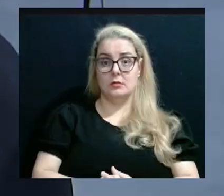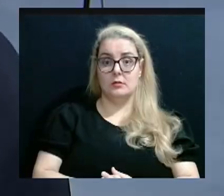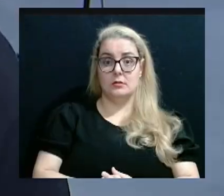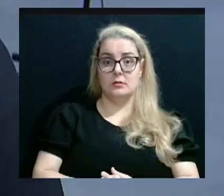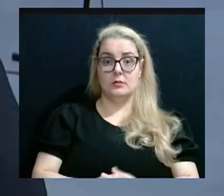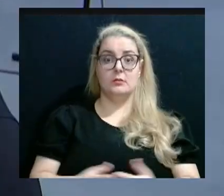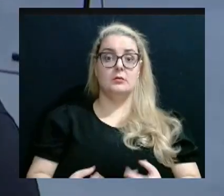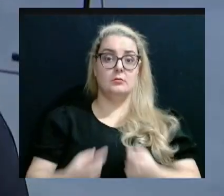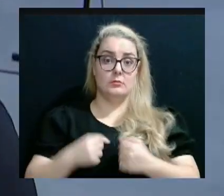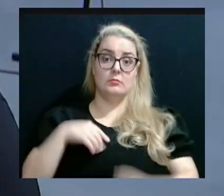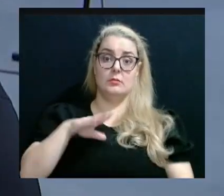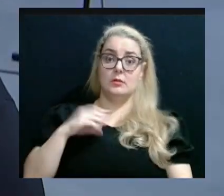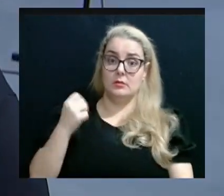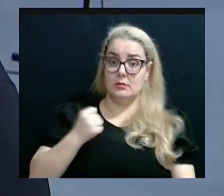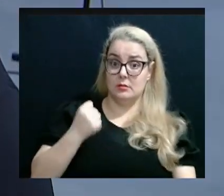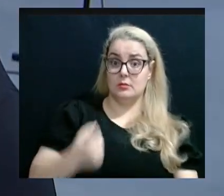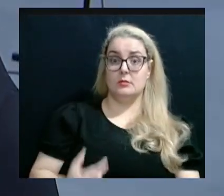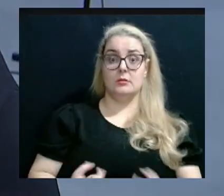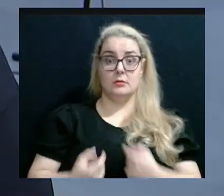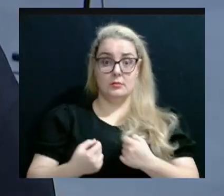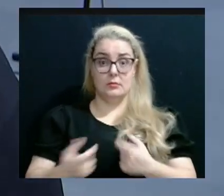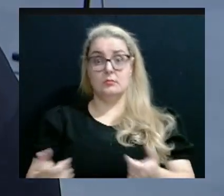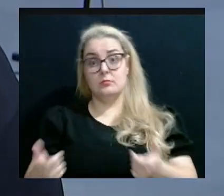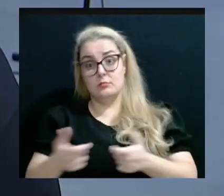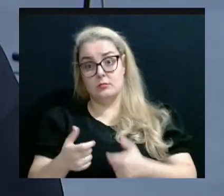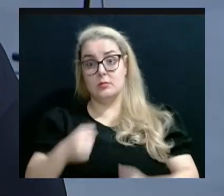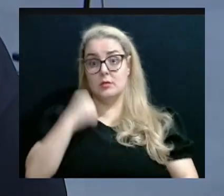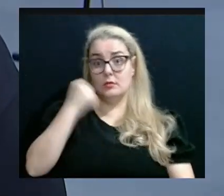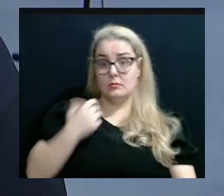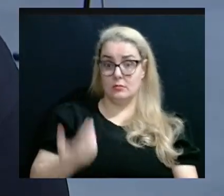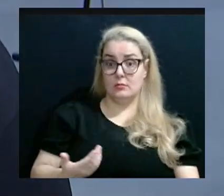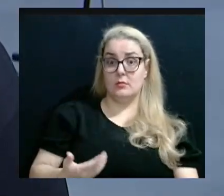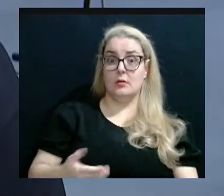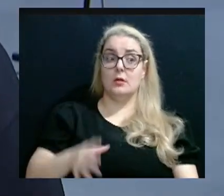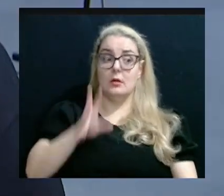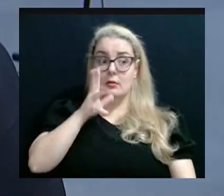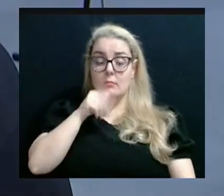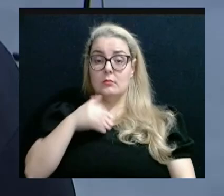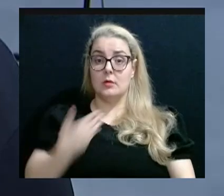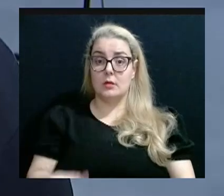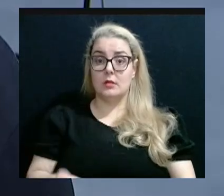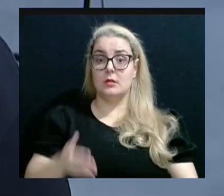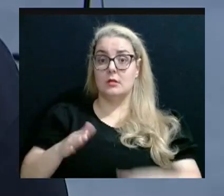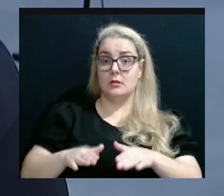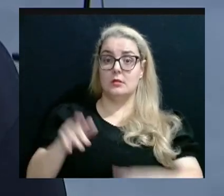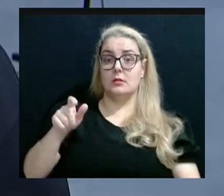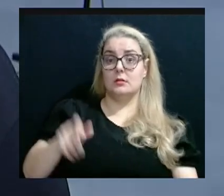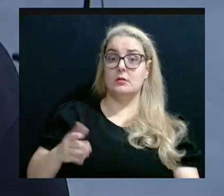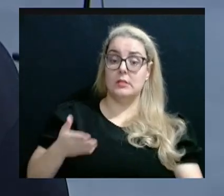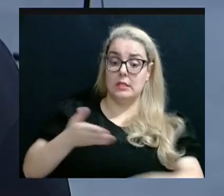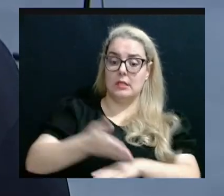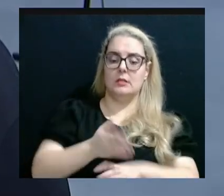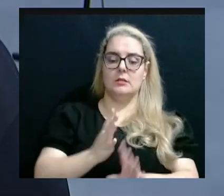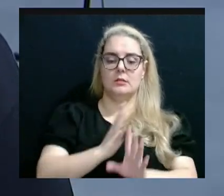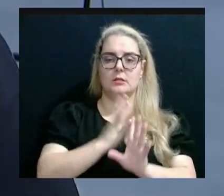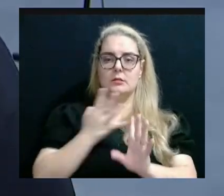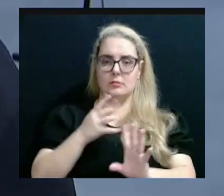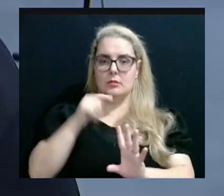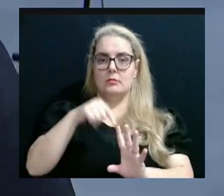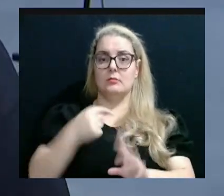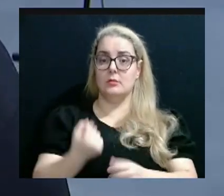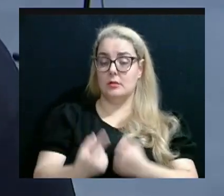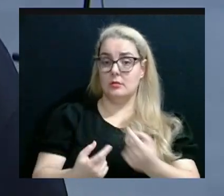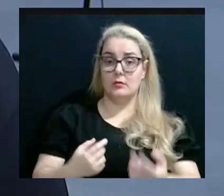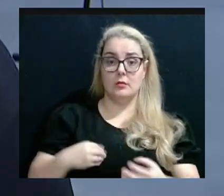mais agressivos, tem câncer que são menos agressivos, que são mais lentos. Muitas vezes a pessoa entra na fila para fazer determinados exames e